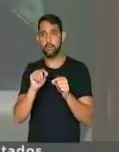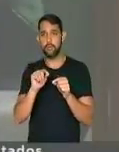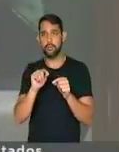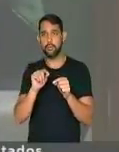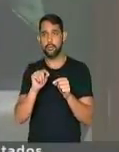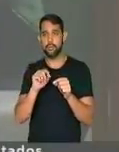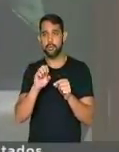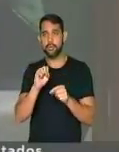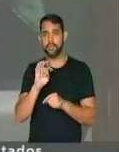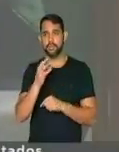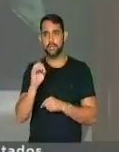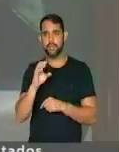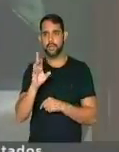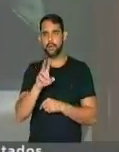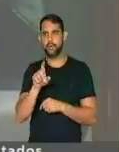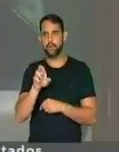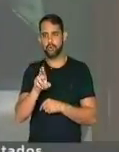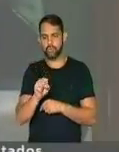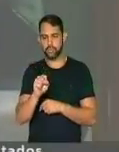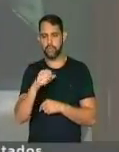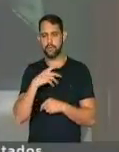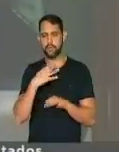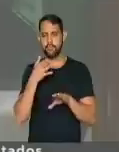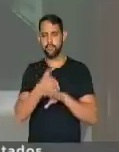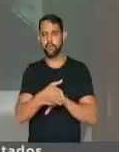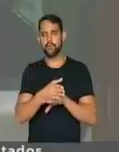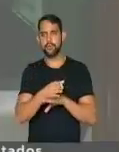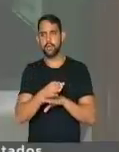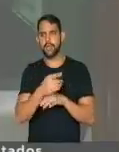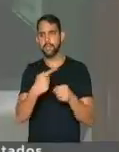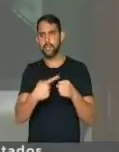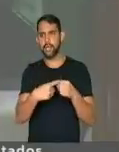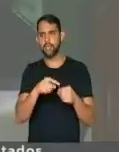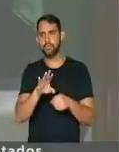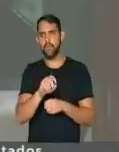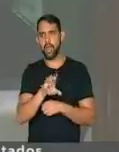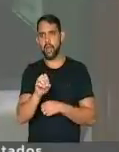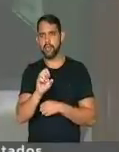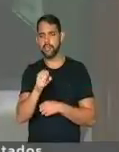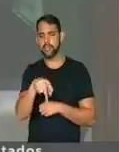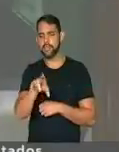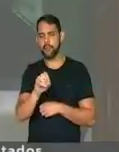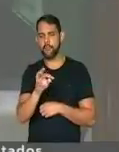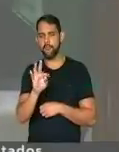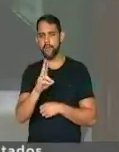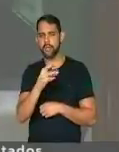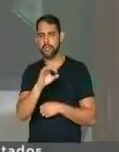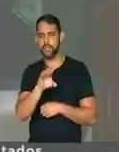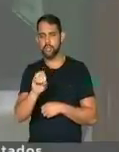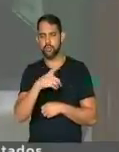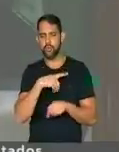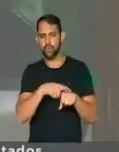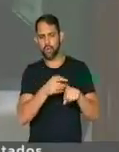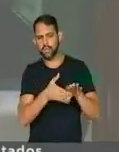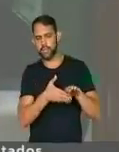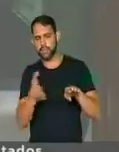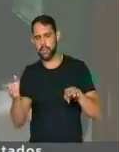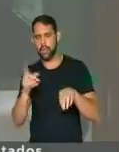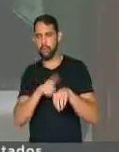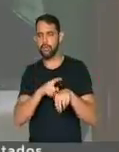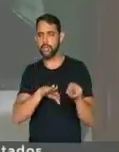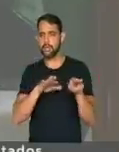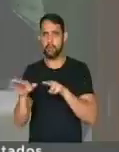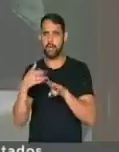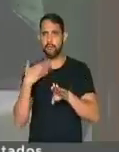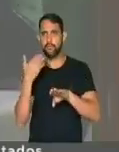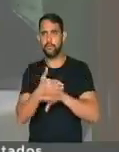em Santa Cruz, fomos a Belém de São Francisco, e durante esses dias o mais importante foi